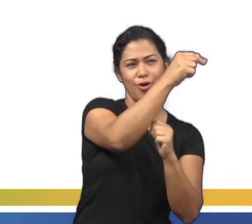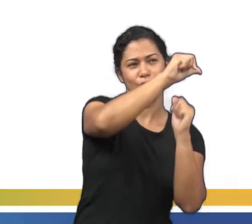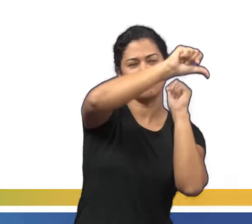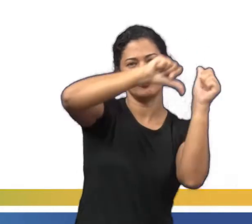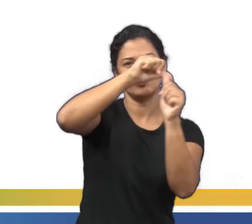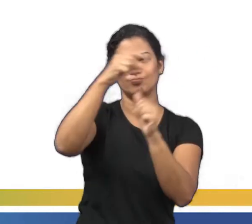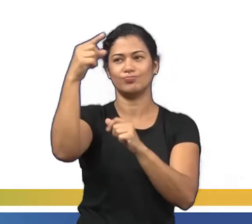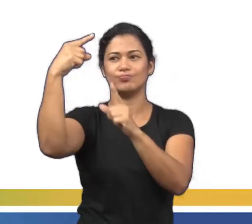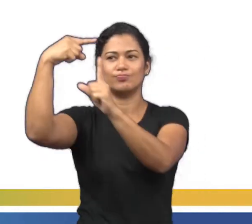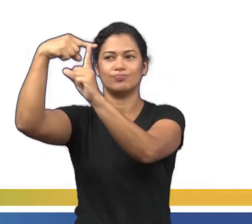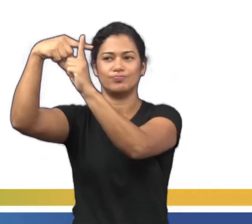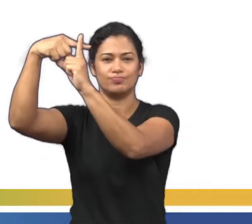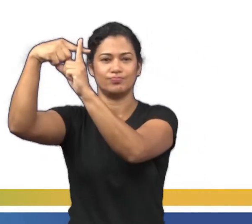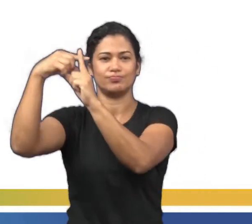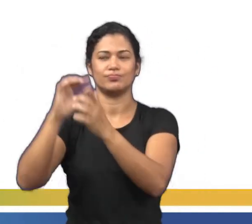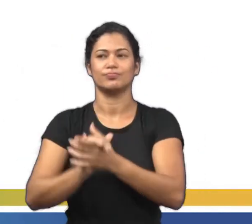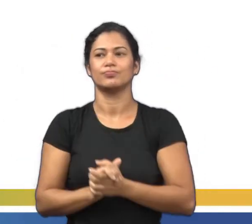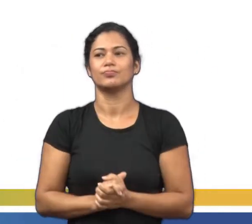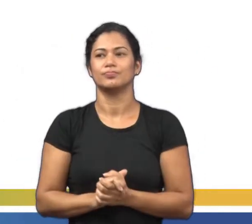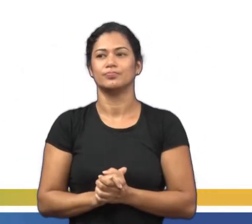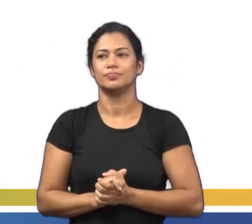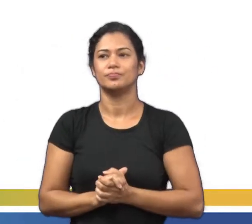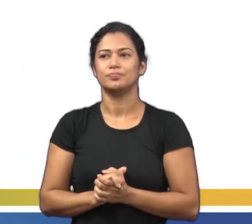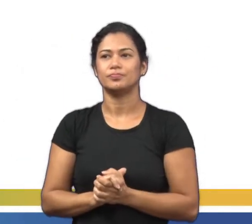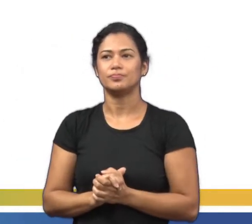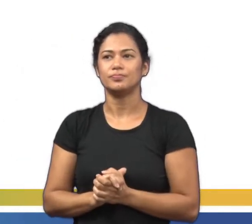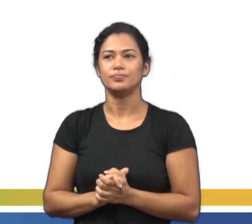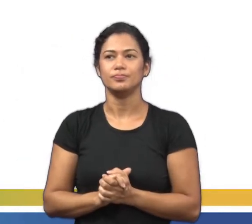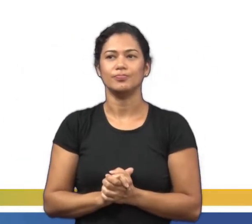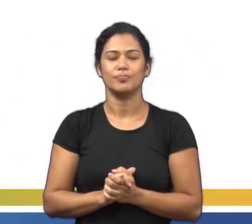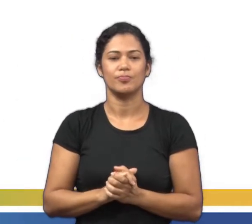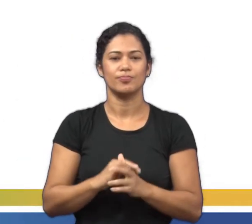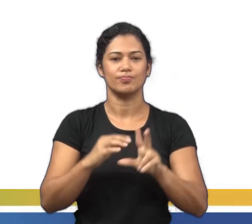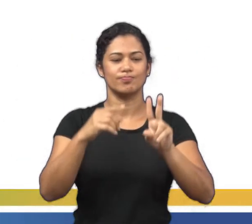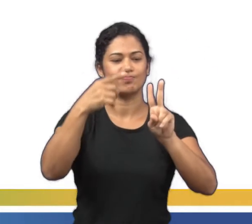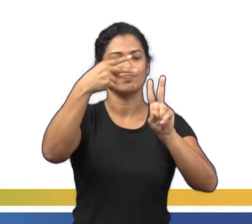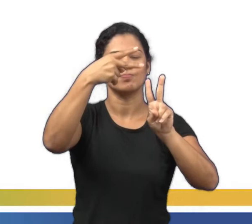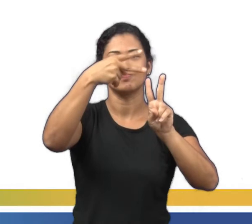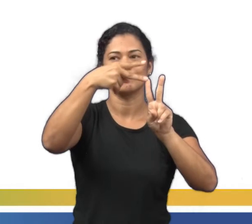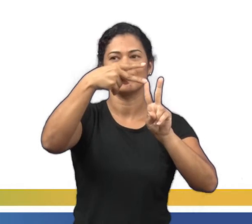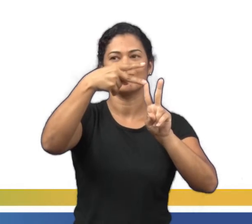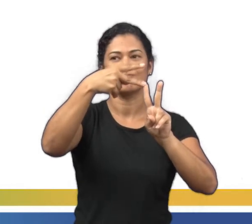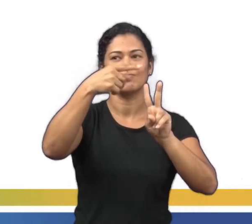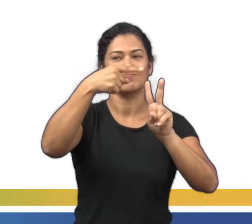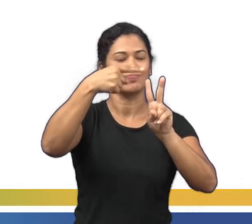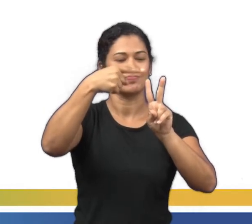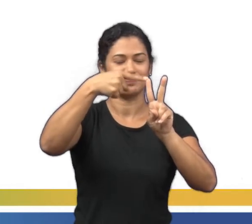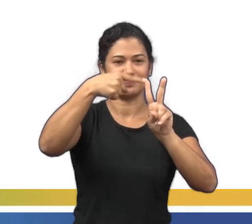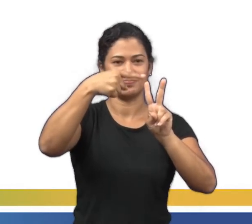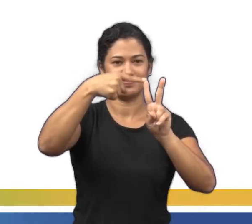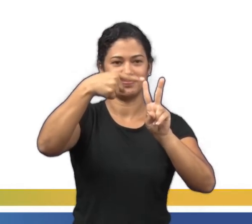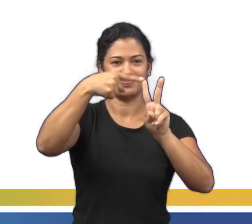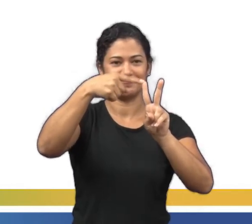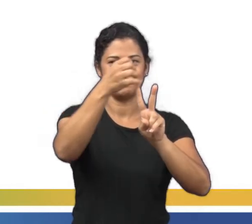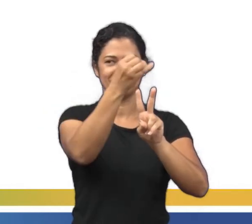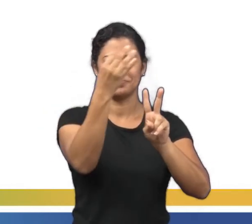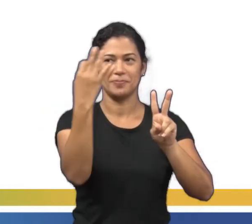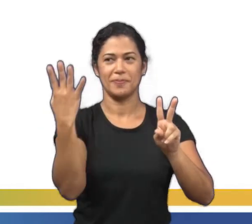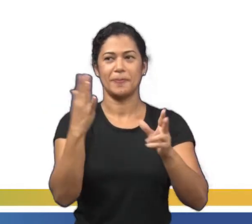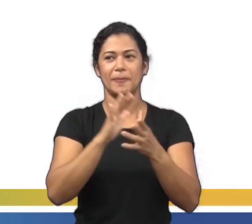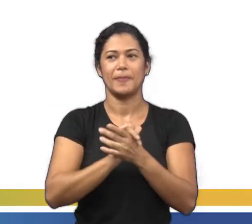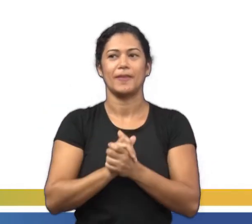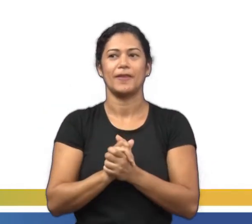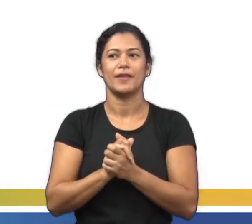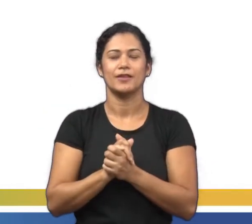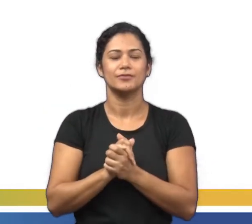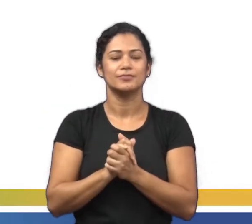vezes 2, 4. Agora, vamos para a radiciação. Gente, a raiz, ela é o inverso